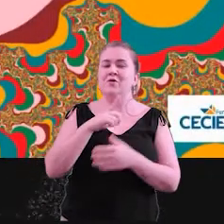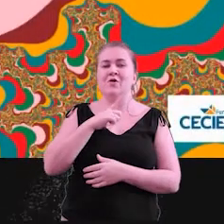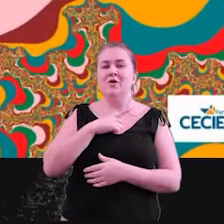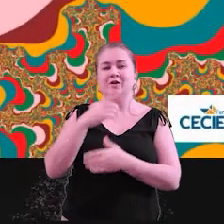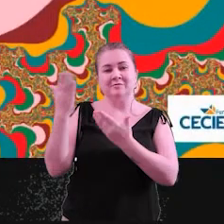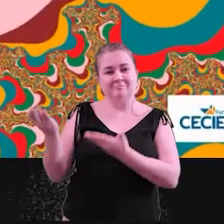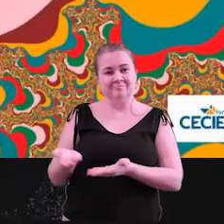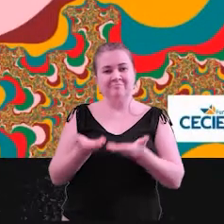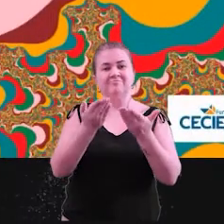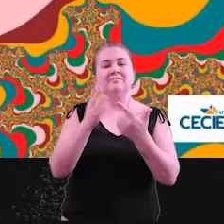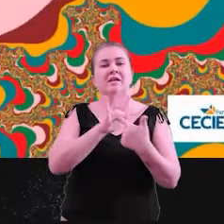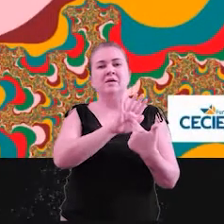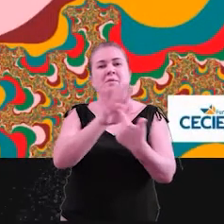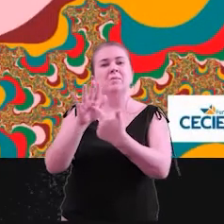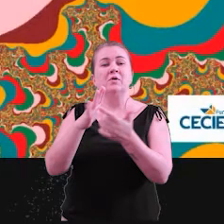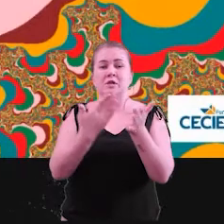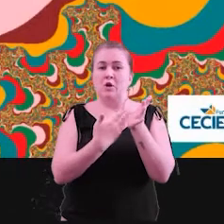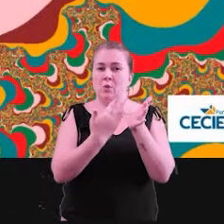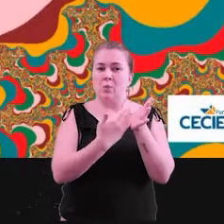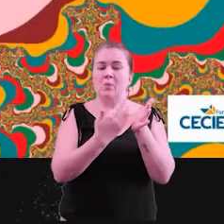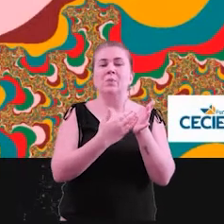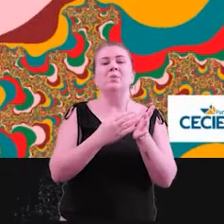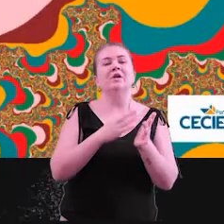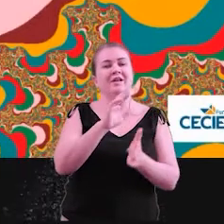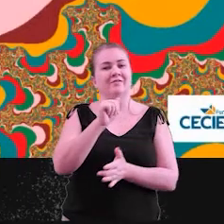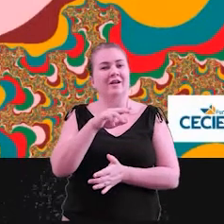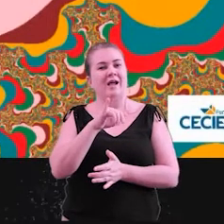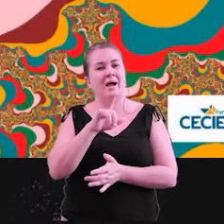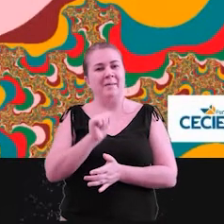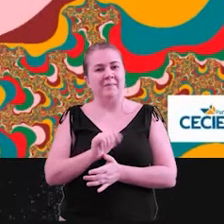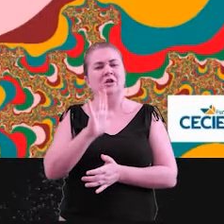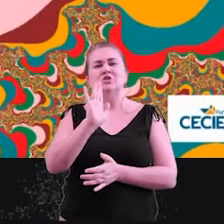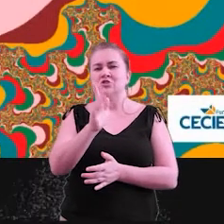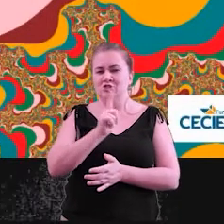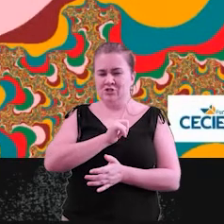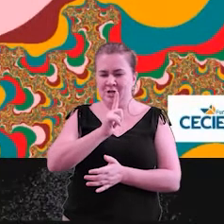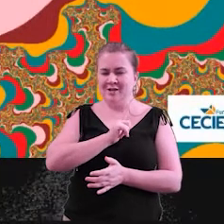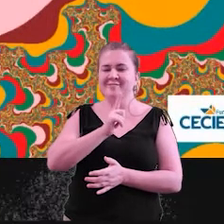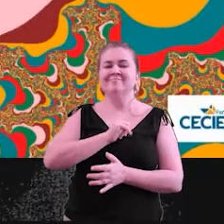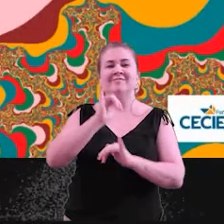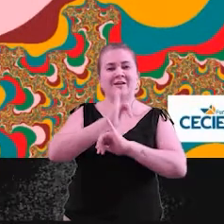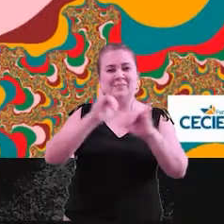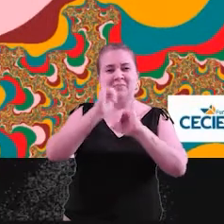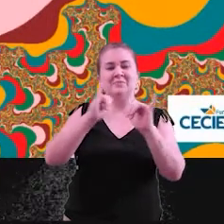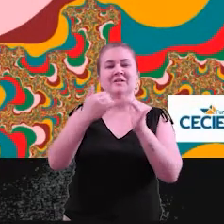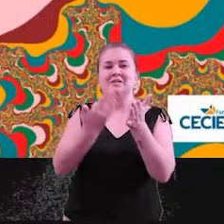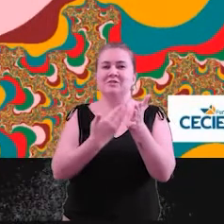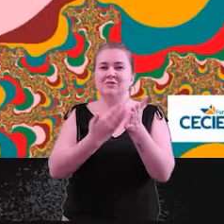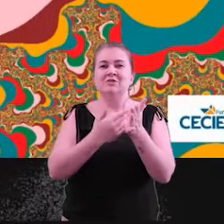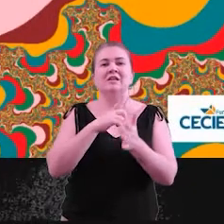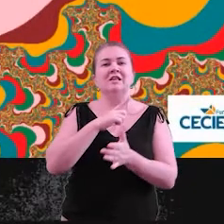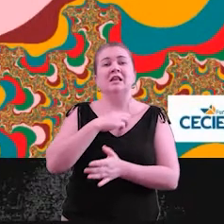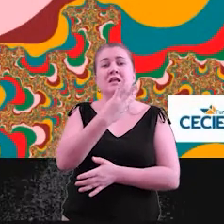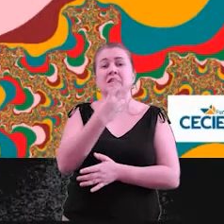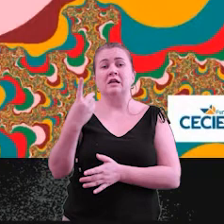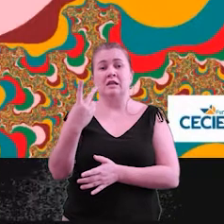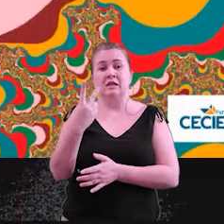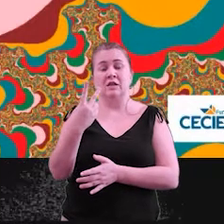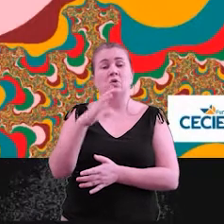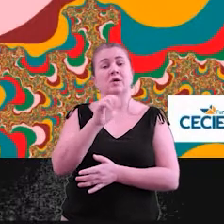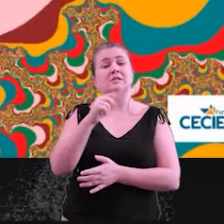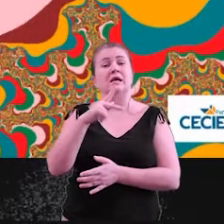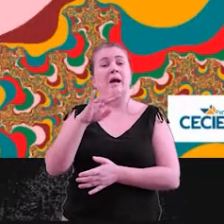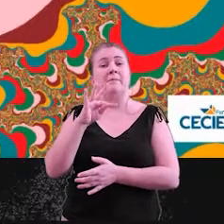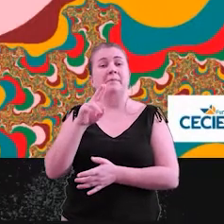Aqui temos um livro, inclusive Camila está com um capítulo no nosso livro, publicamos no início desse ano. São 32 capítulos